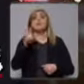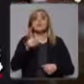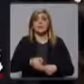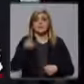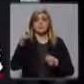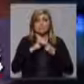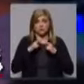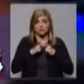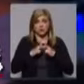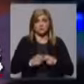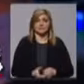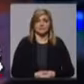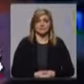Bruxelas.